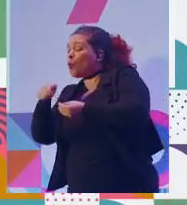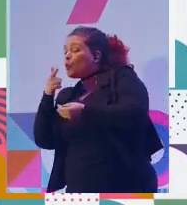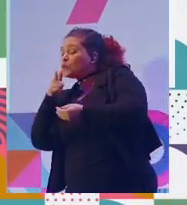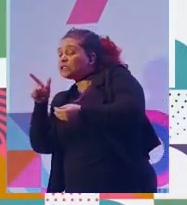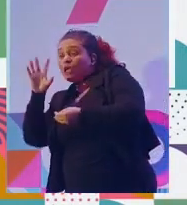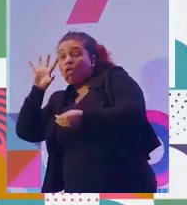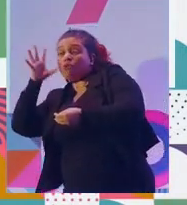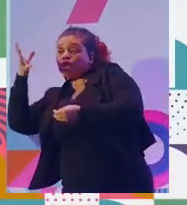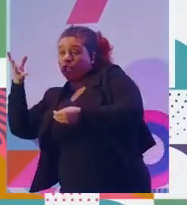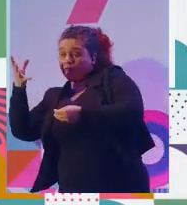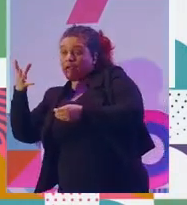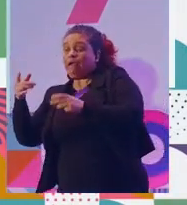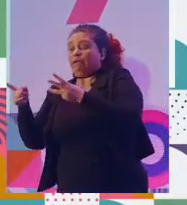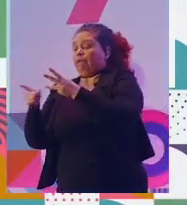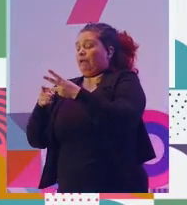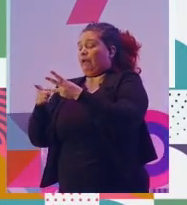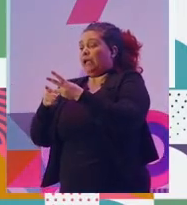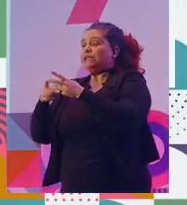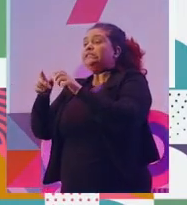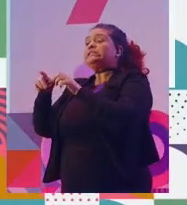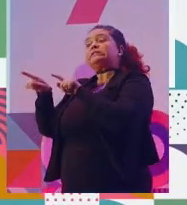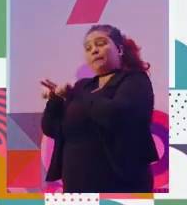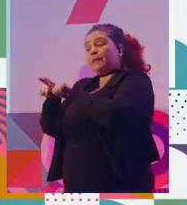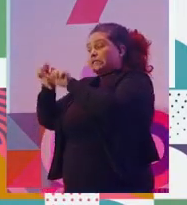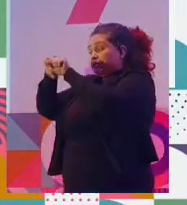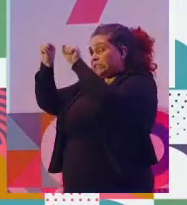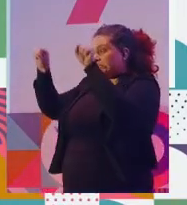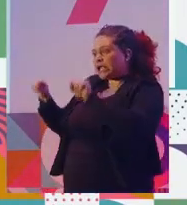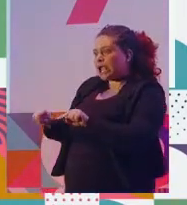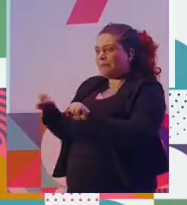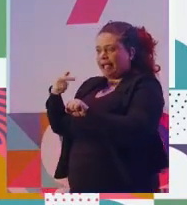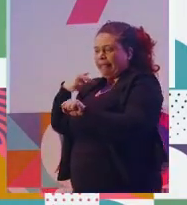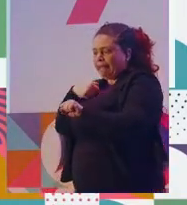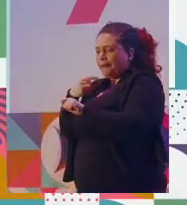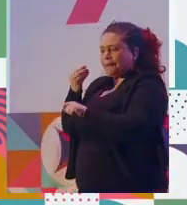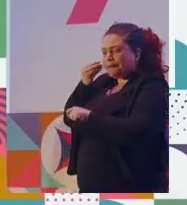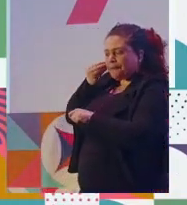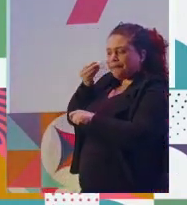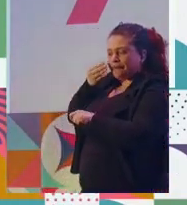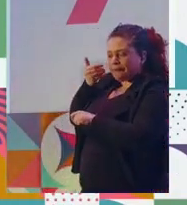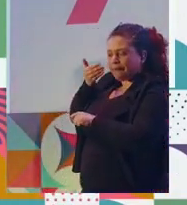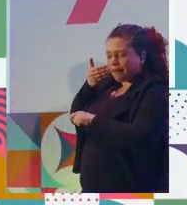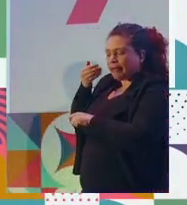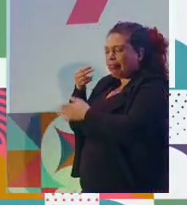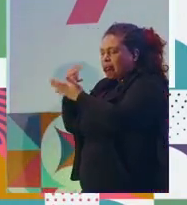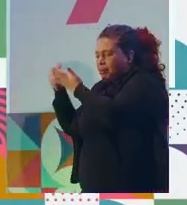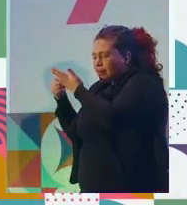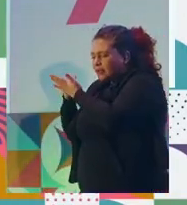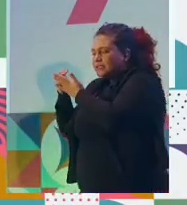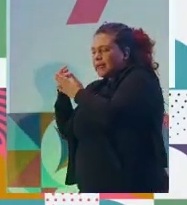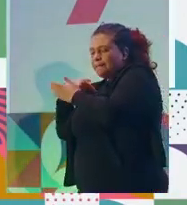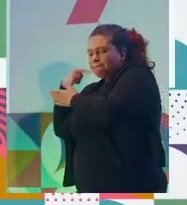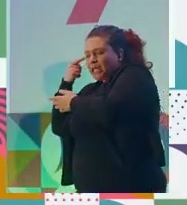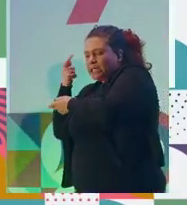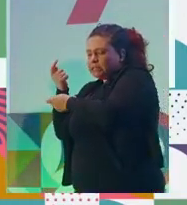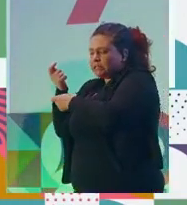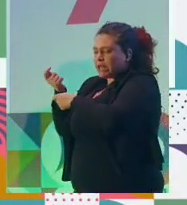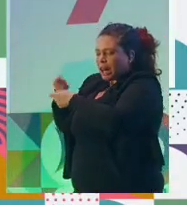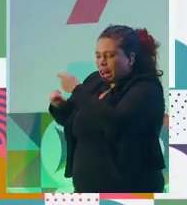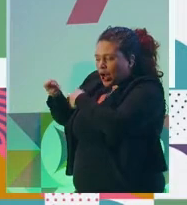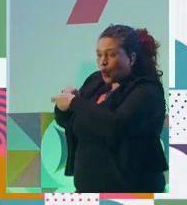temos a de sistemas, que é o que eu construí, que eu desenho com uma visão de negócio, que eu estou controlando,